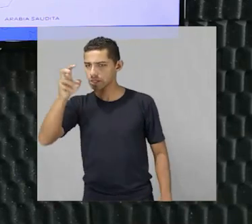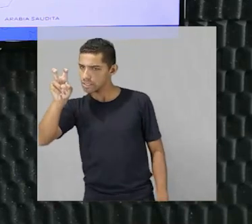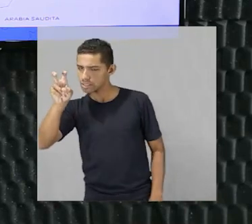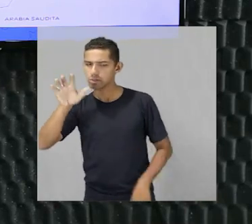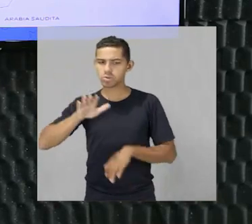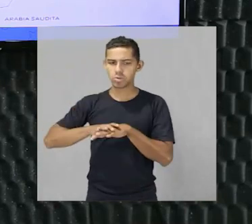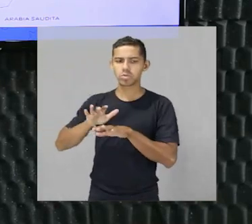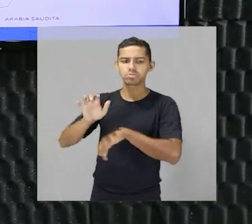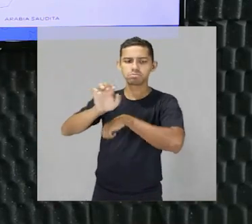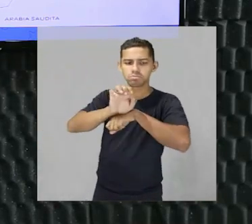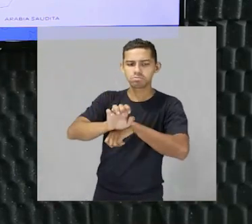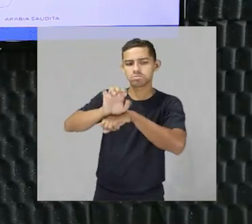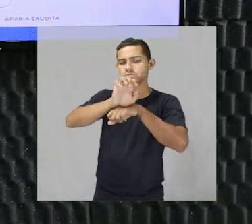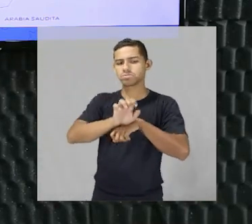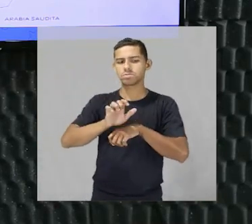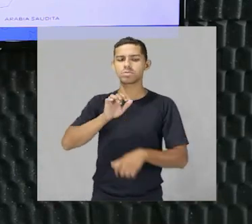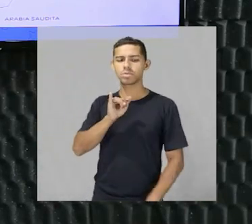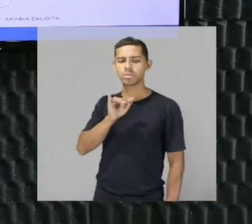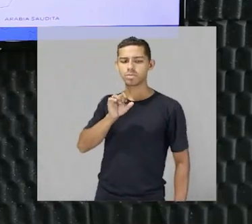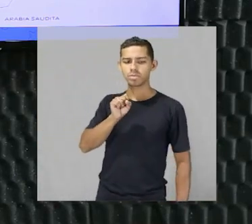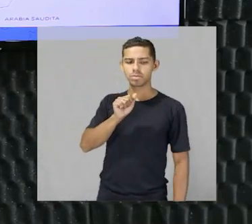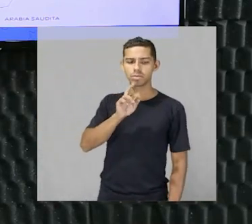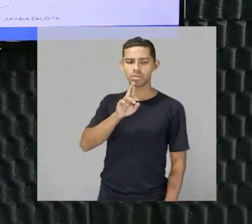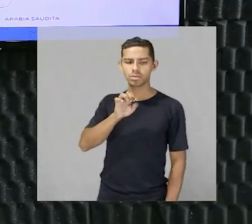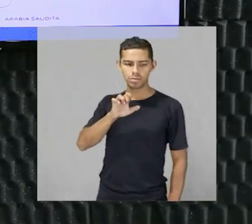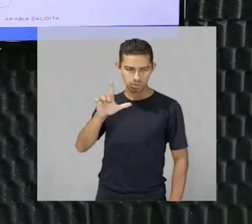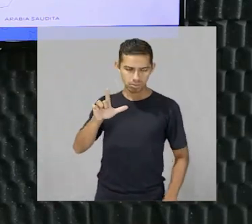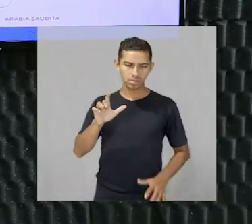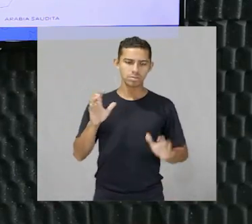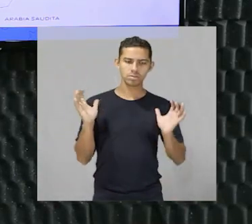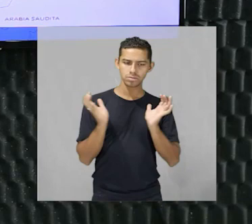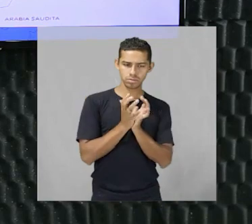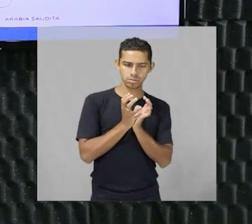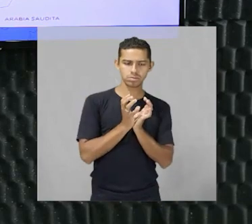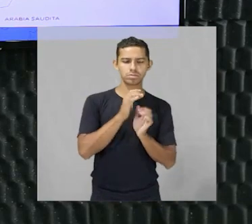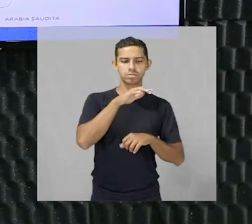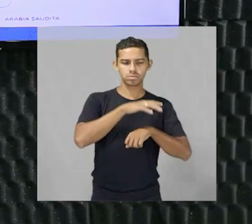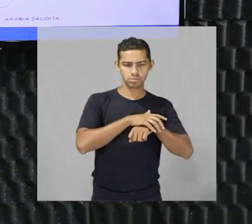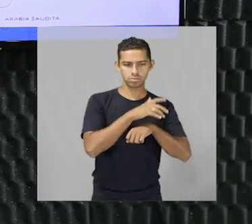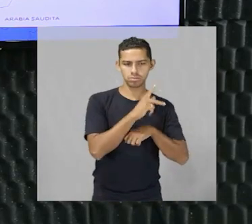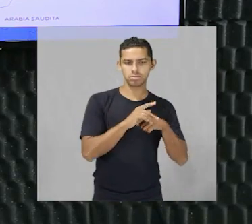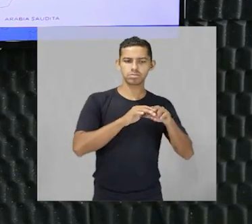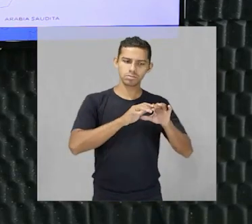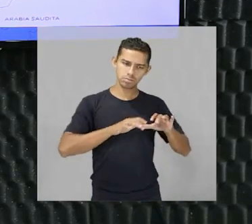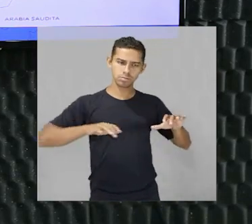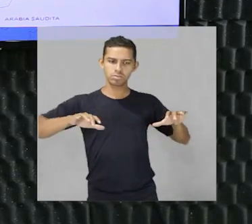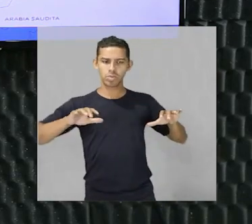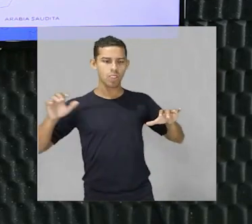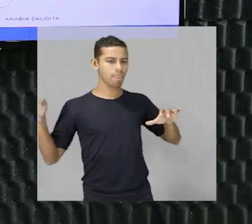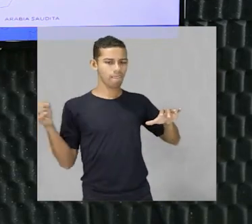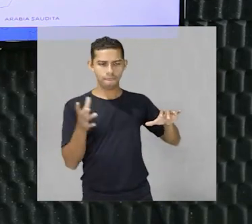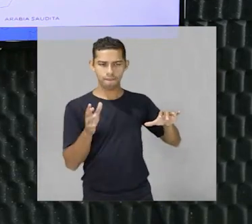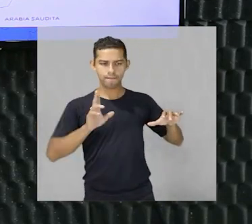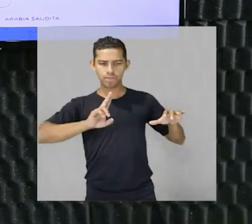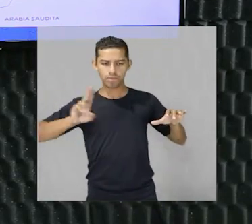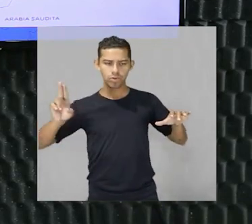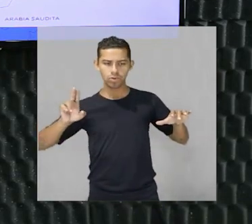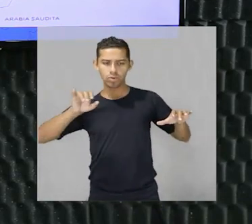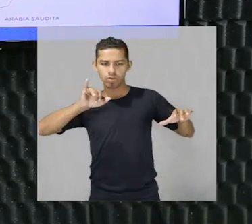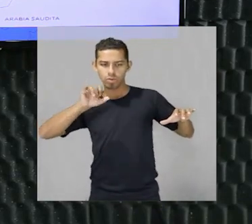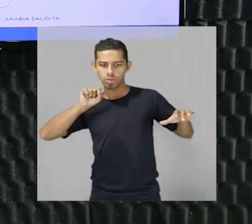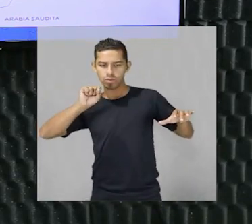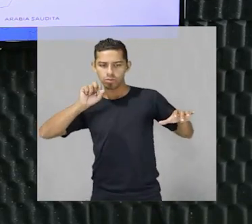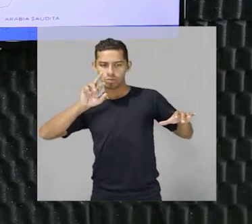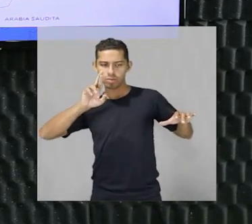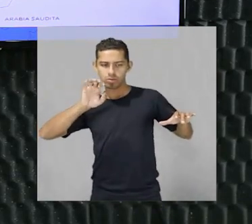dividindo a região, tá, da Palestina em duas. Uma parte desse território ficaria agora com um novo Estado chamado Israel, o Estado